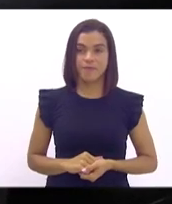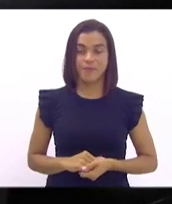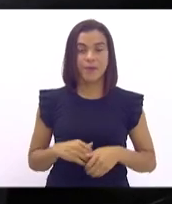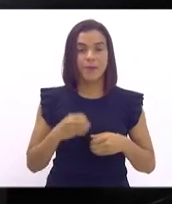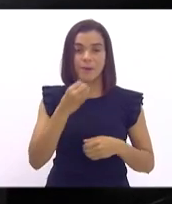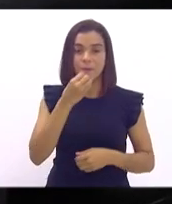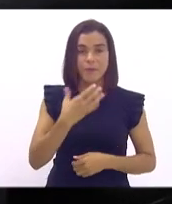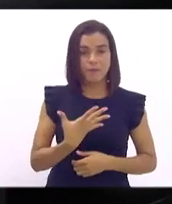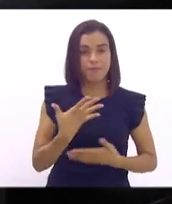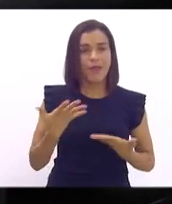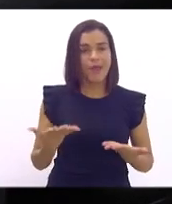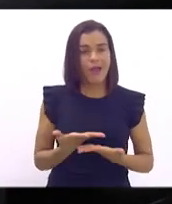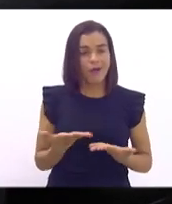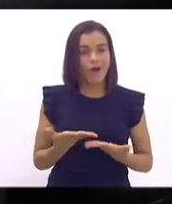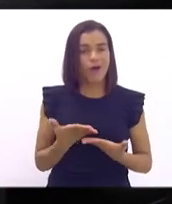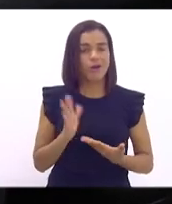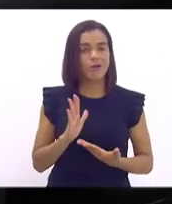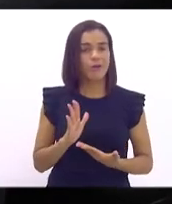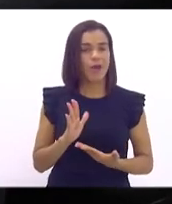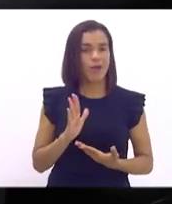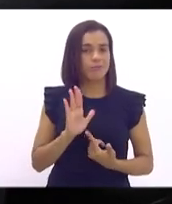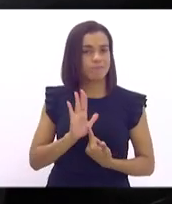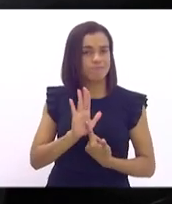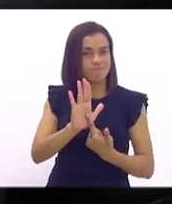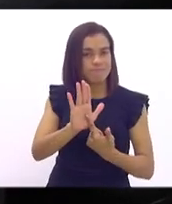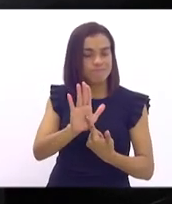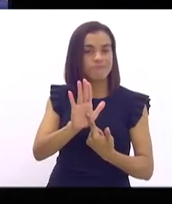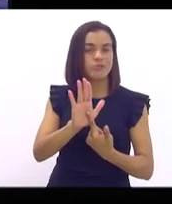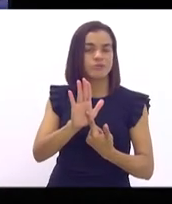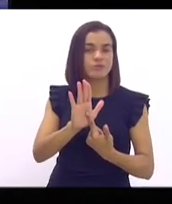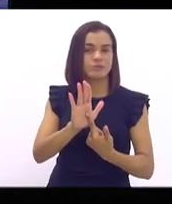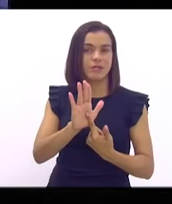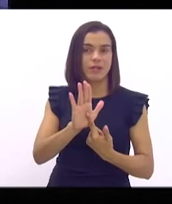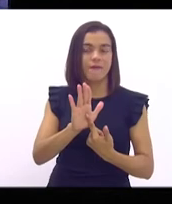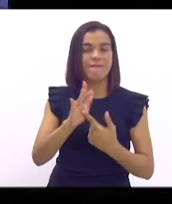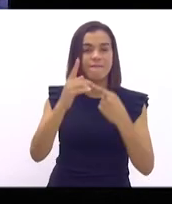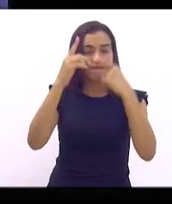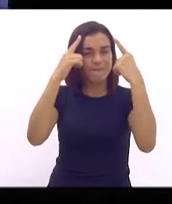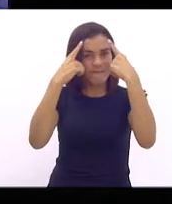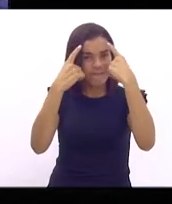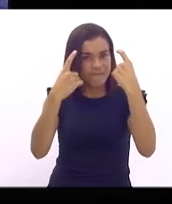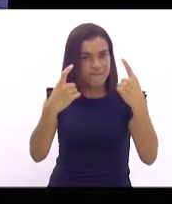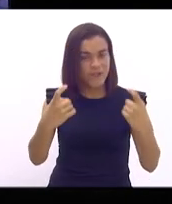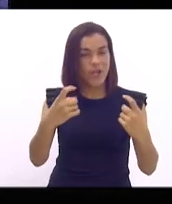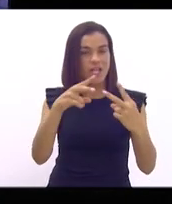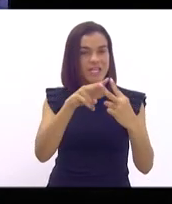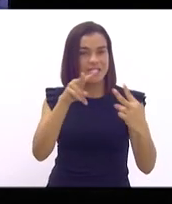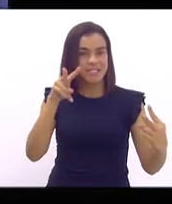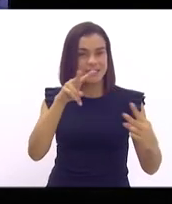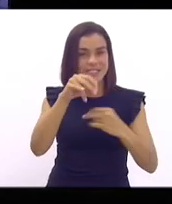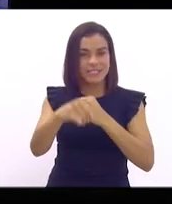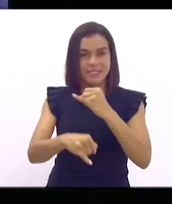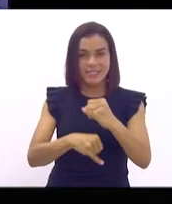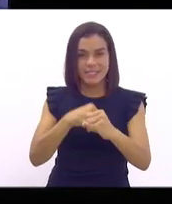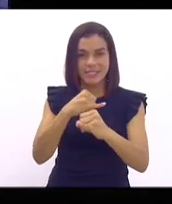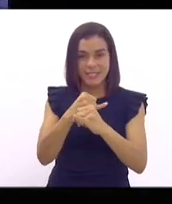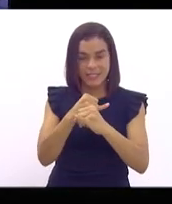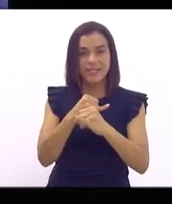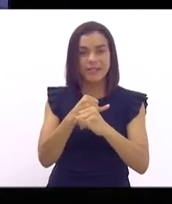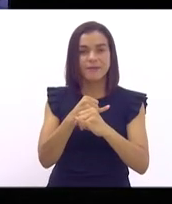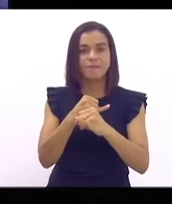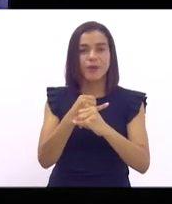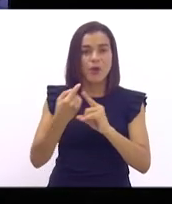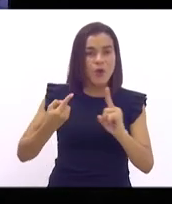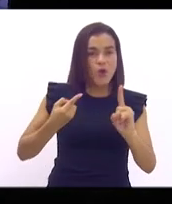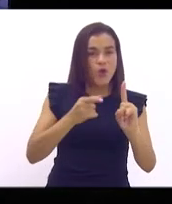Bom, aqui eu queria ressaltar, né, essa violência cibernética